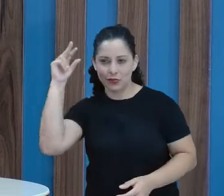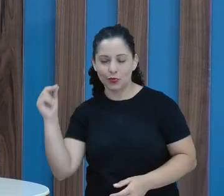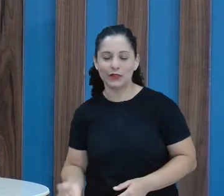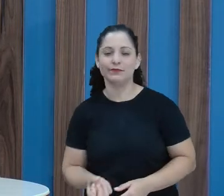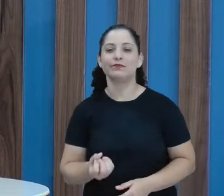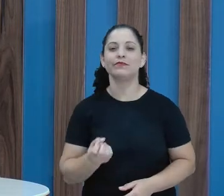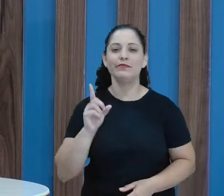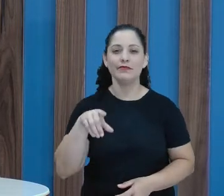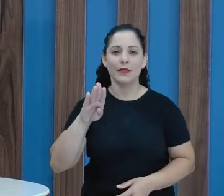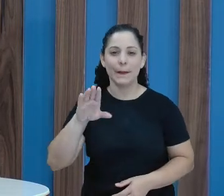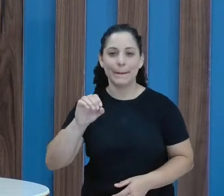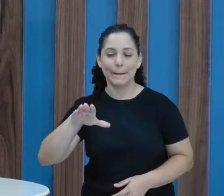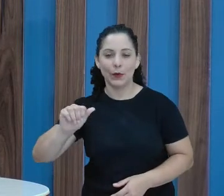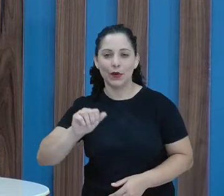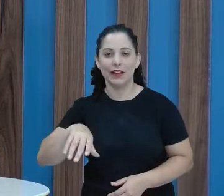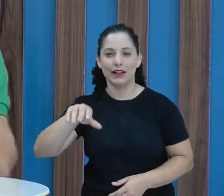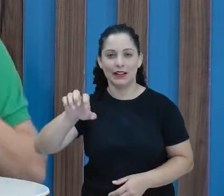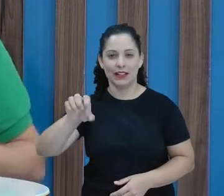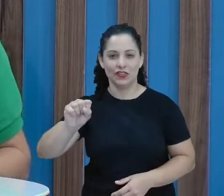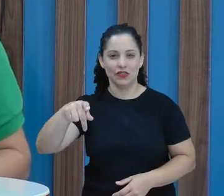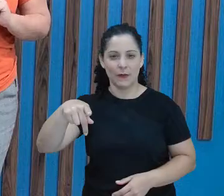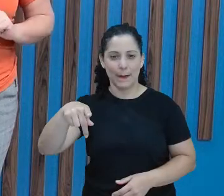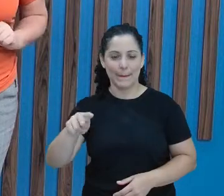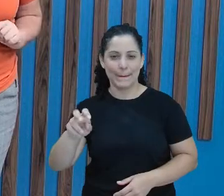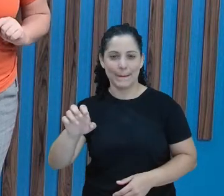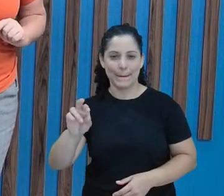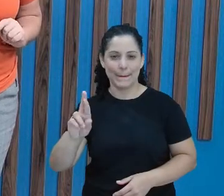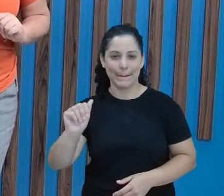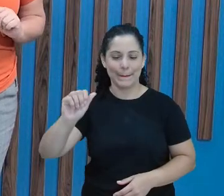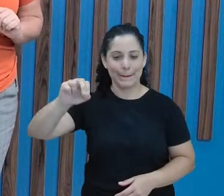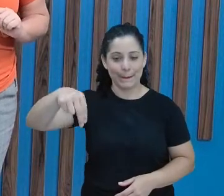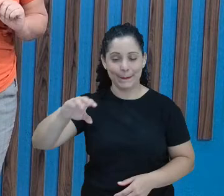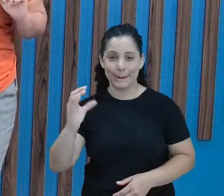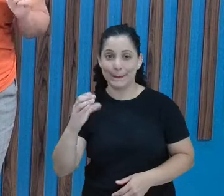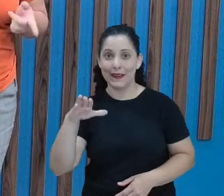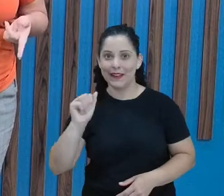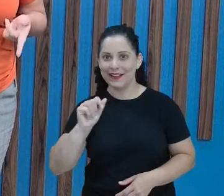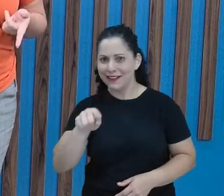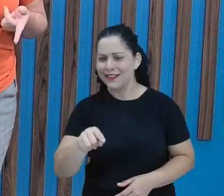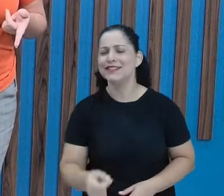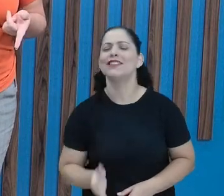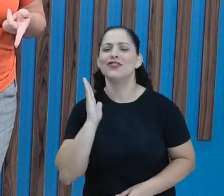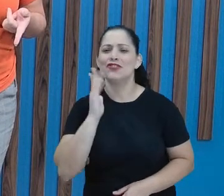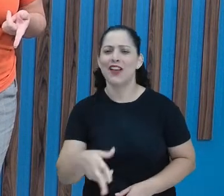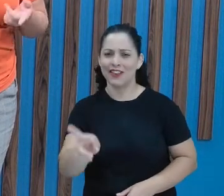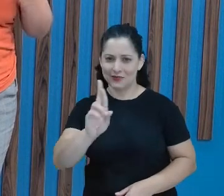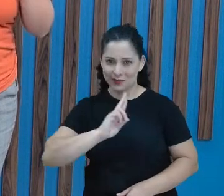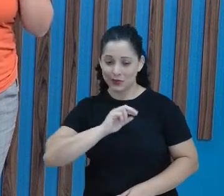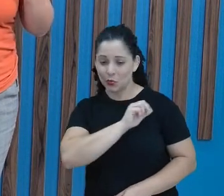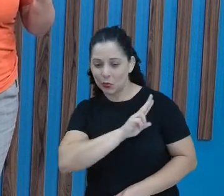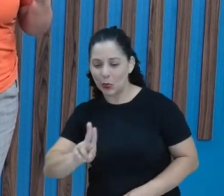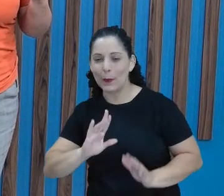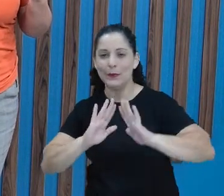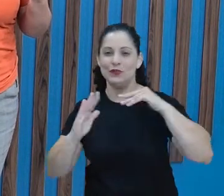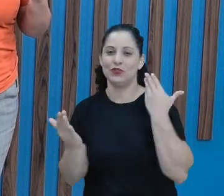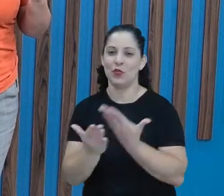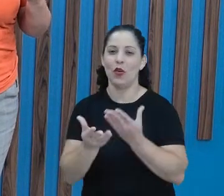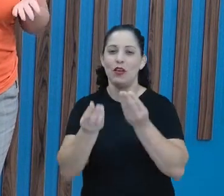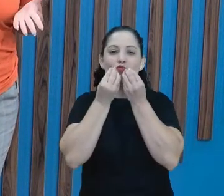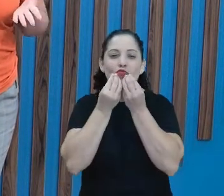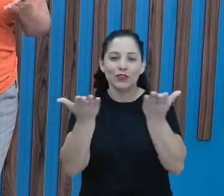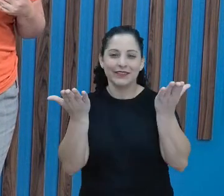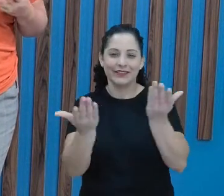Simbora para a aula da professora Eli, Júlia. Então, olha aí. Júlia já respondeu a escola. Um beijo para vocês